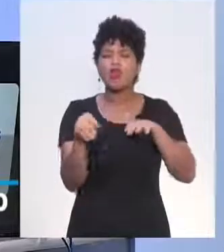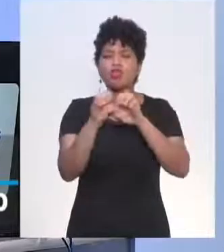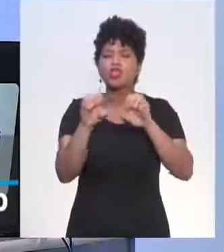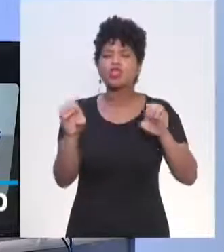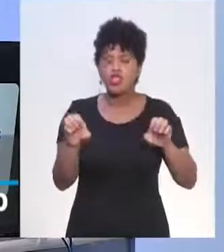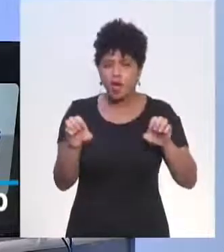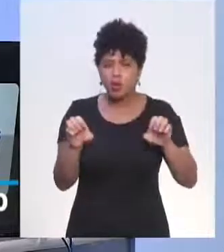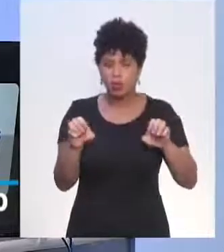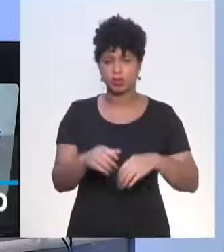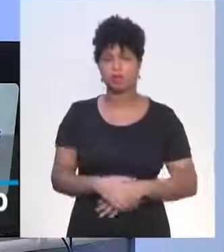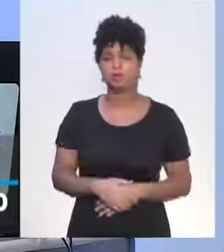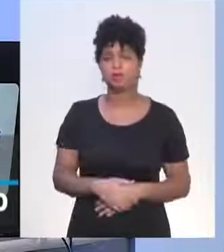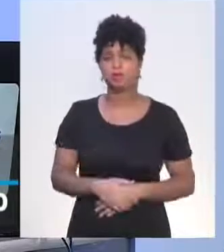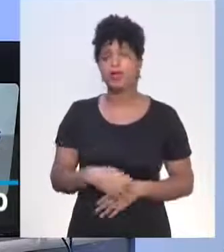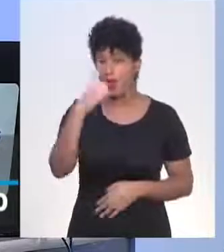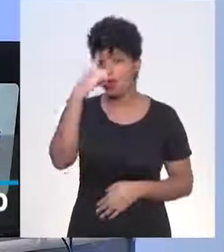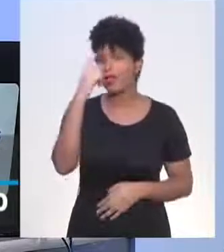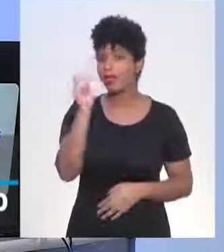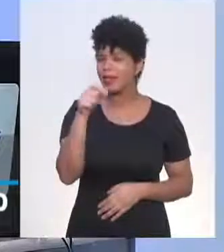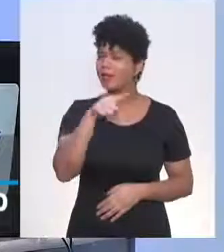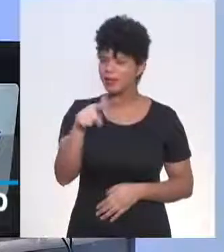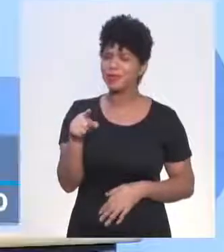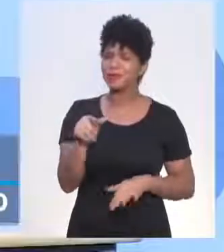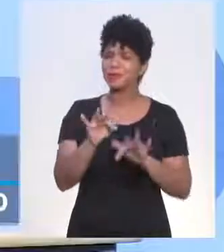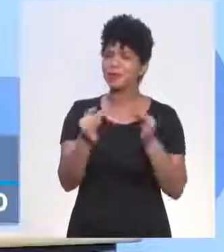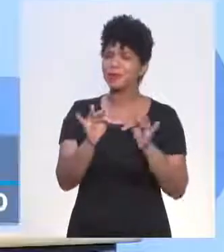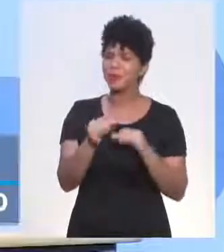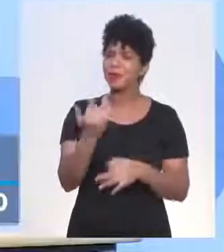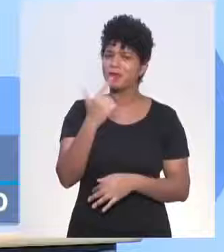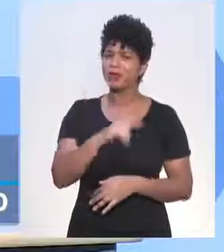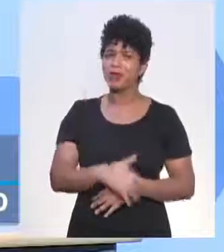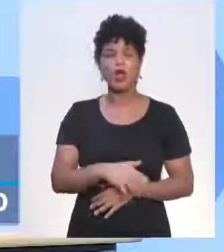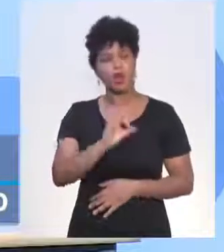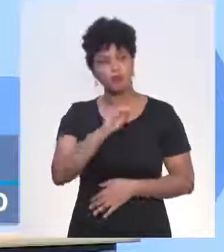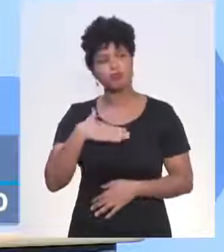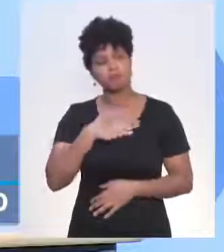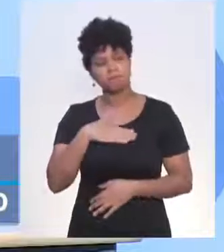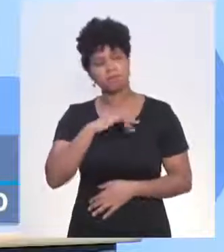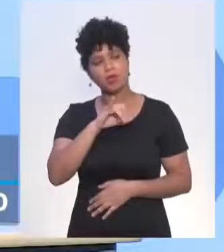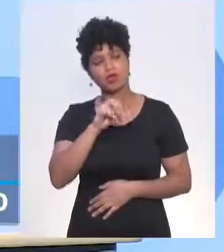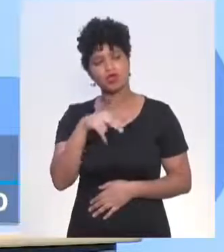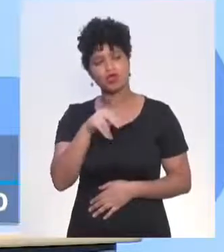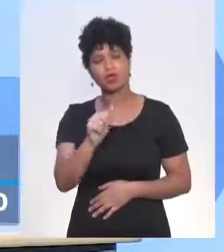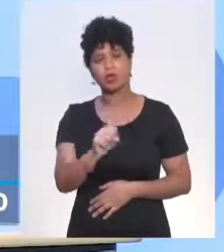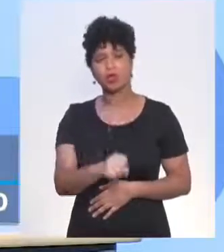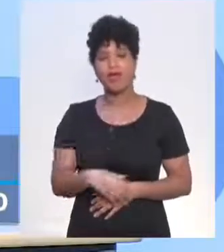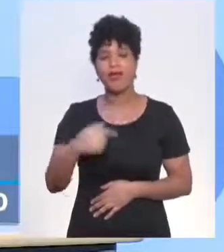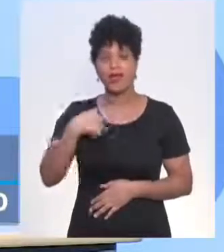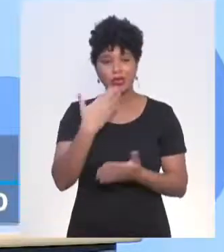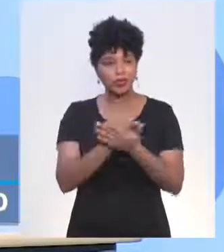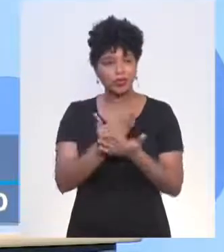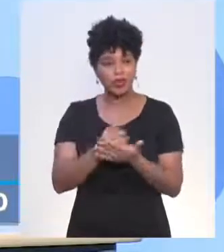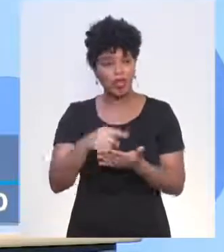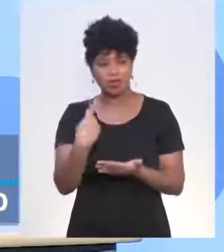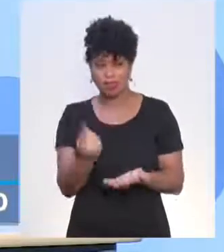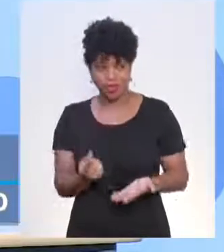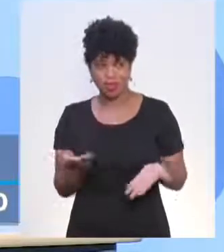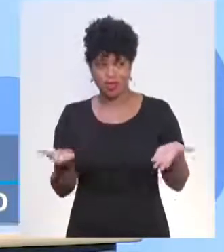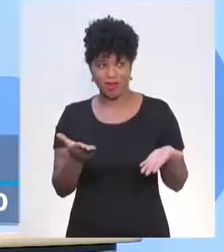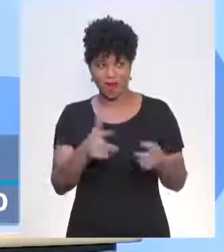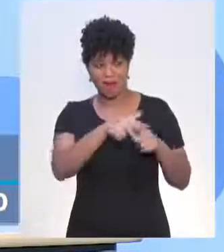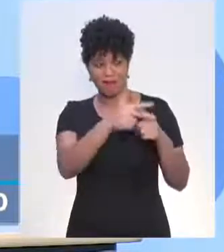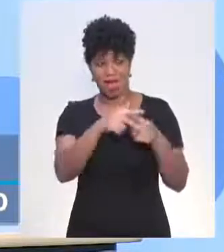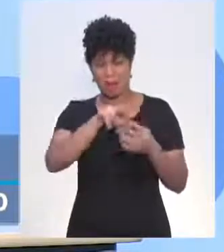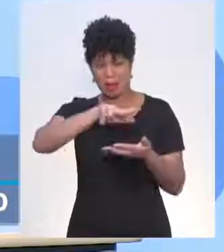gráfico. Uma ideia legal para resolver sistema, né? Muito legal, Jonas. Quando eu estudava, quando eu era estudante, a gente não tinha esses